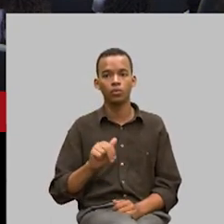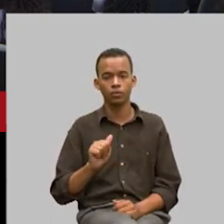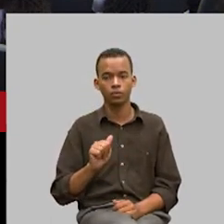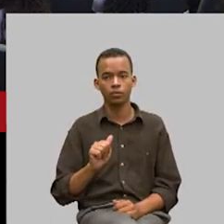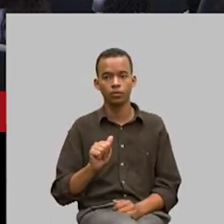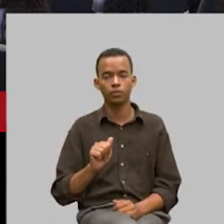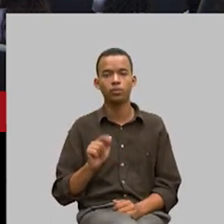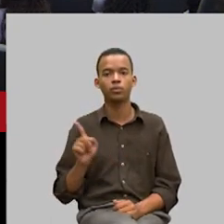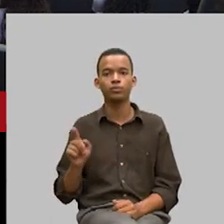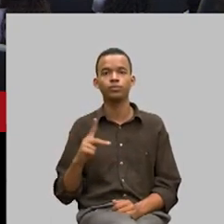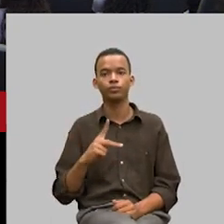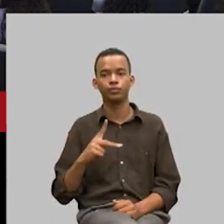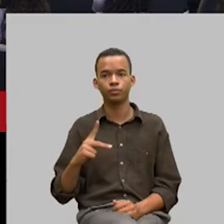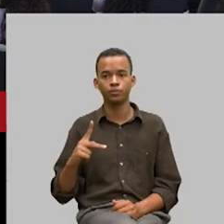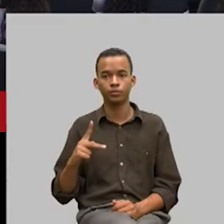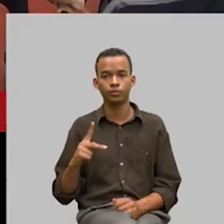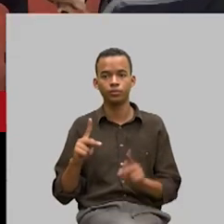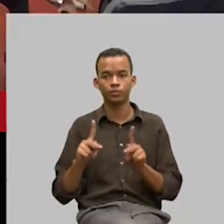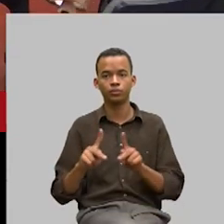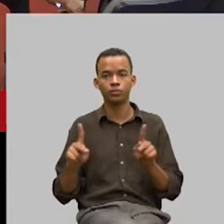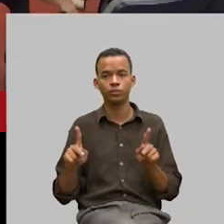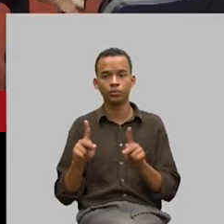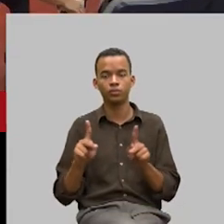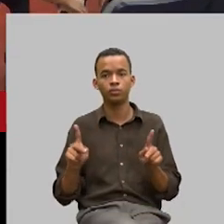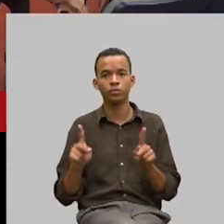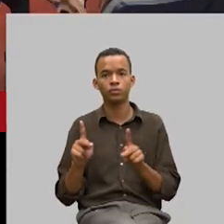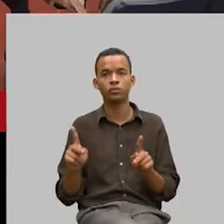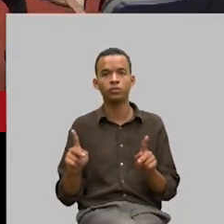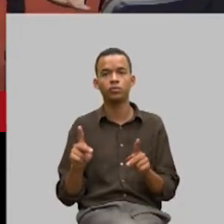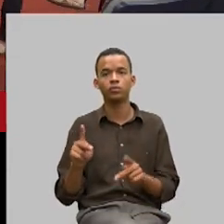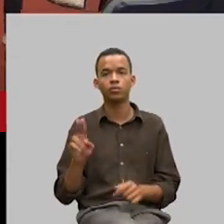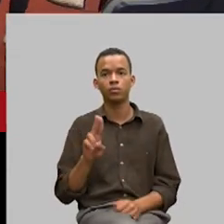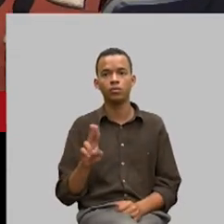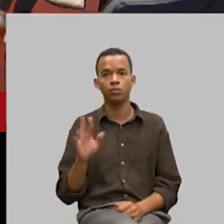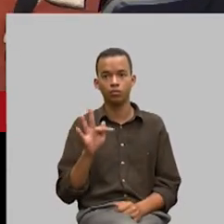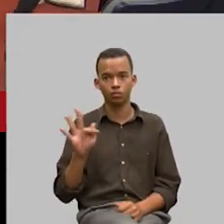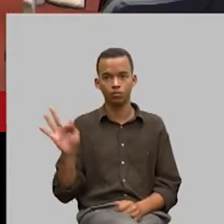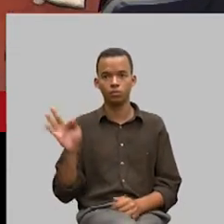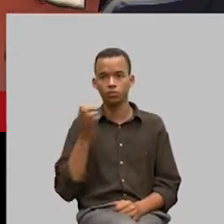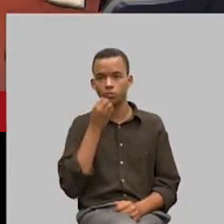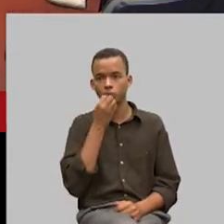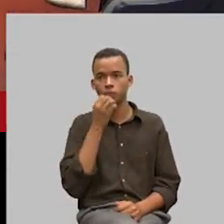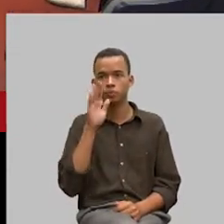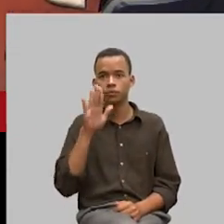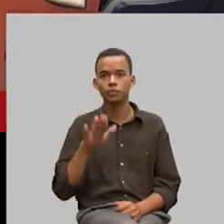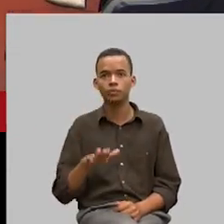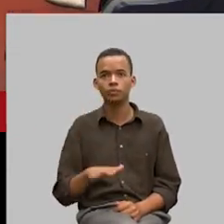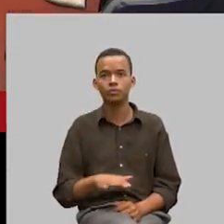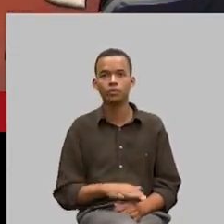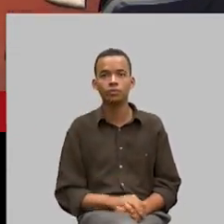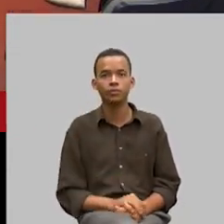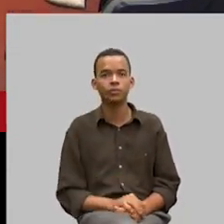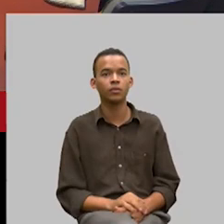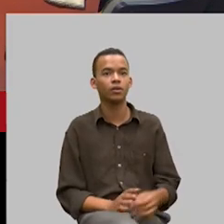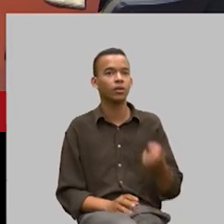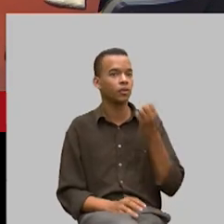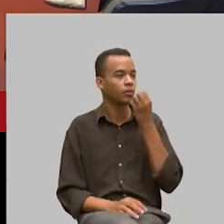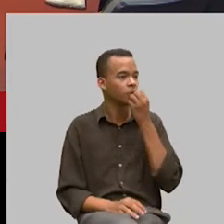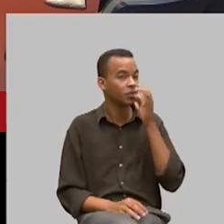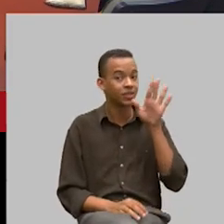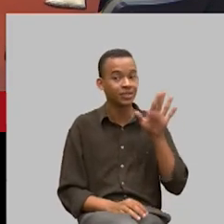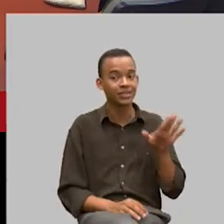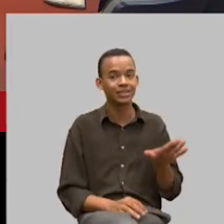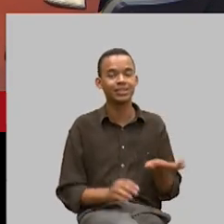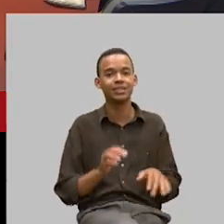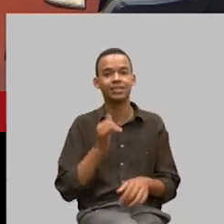Mucuri Boa tarde Ivana Boa tarde calma aí que eu tô chegando aqui ainda